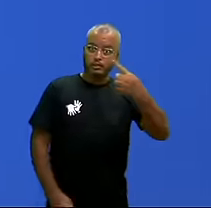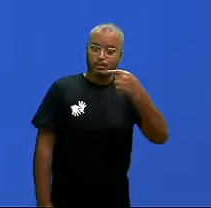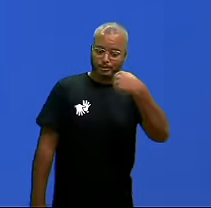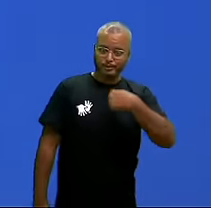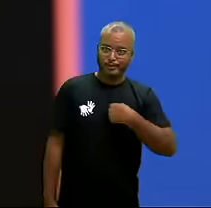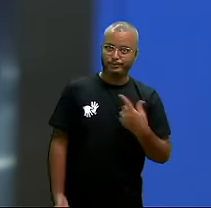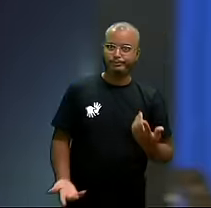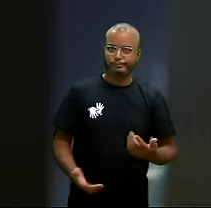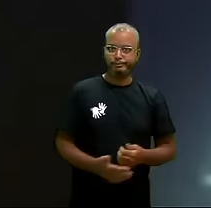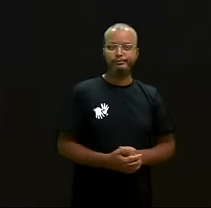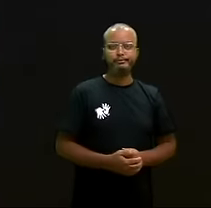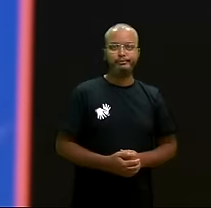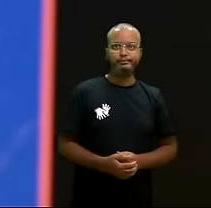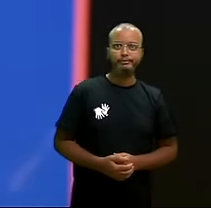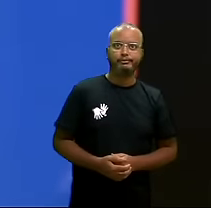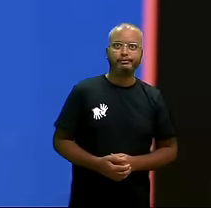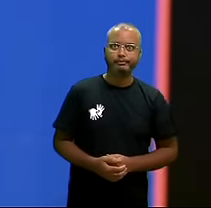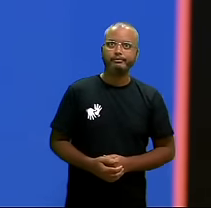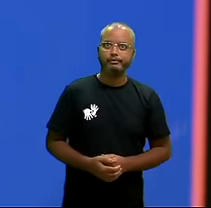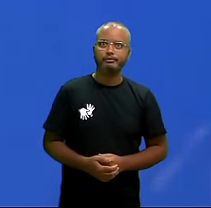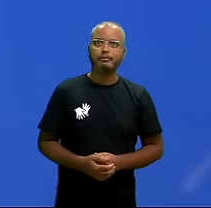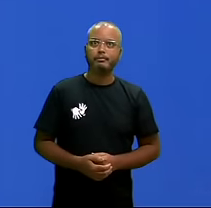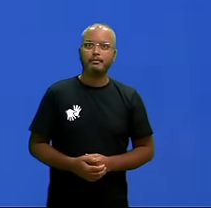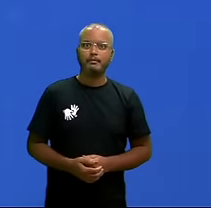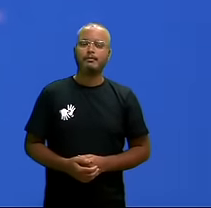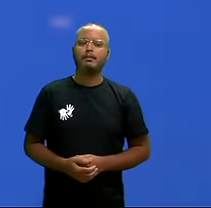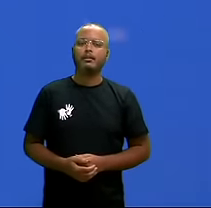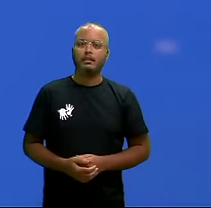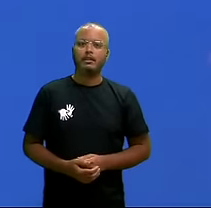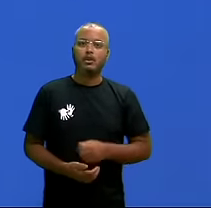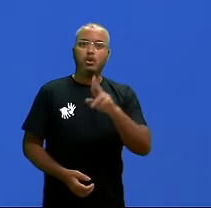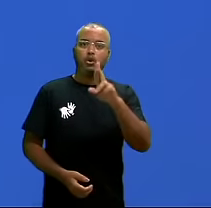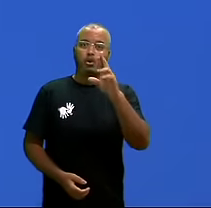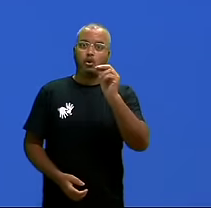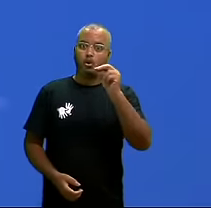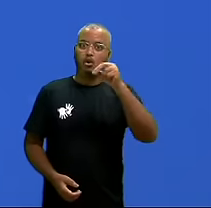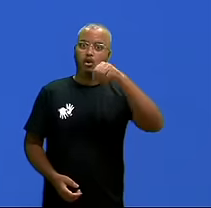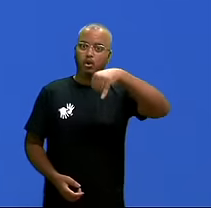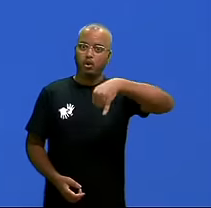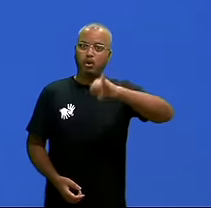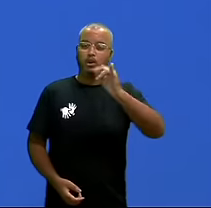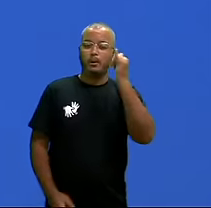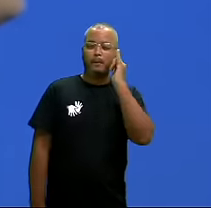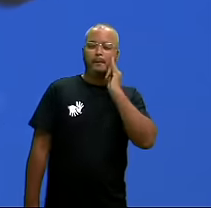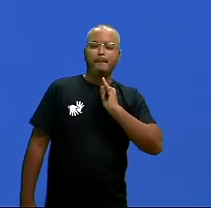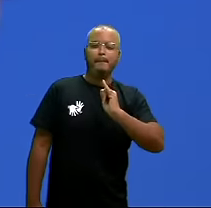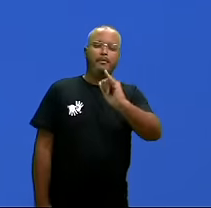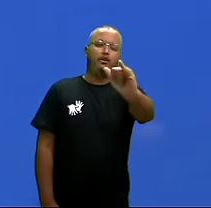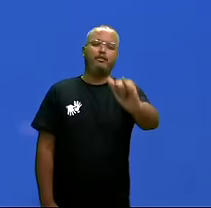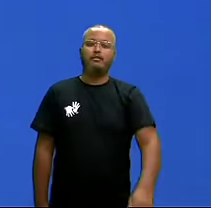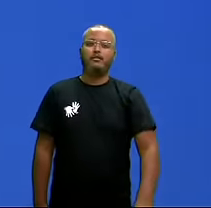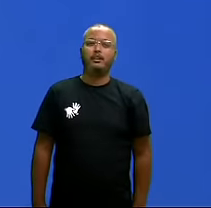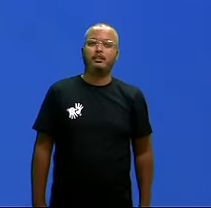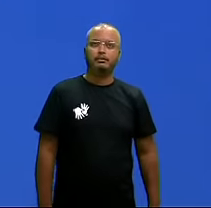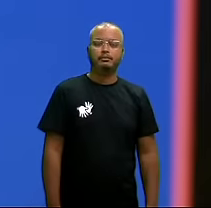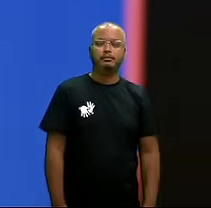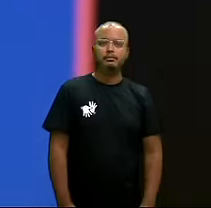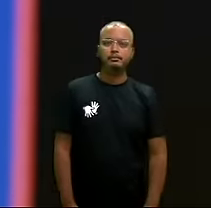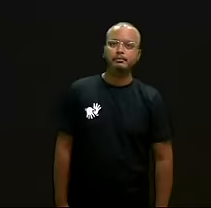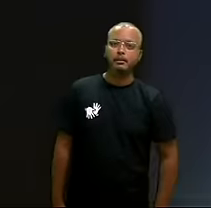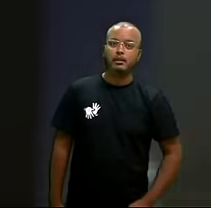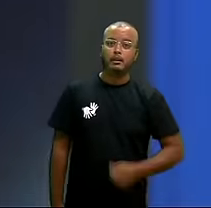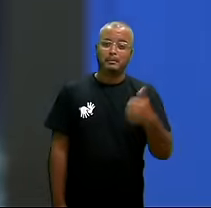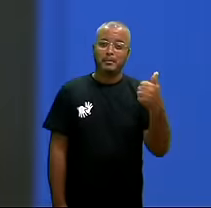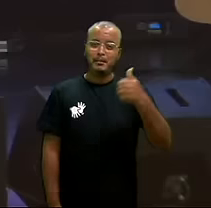Sem zoeira, eu falei hoje de manhã 3 vezes, mas eu acho que o Rony já tinha voado umas 5 vezes. O Rony não pregou, irmão, o Rony subiu. Primeira vez que ele tava pregando no